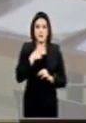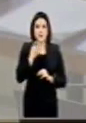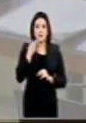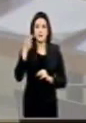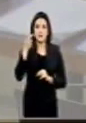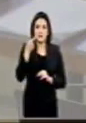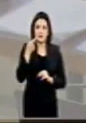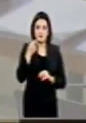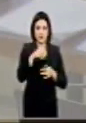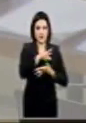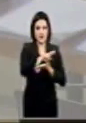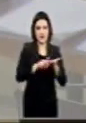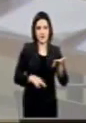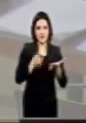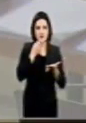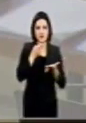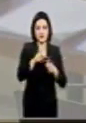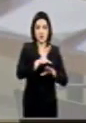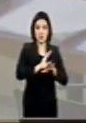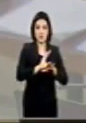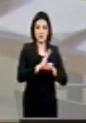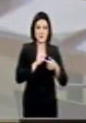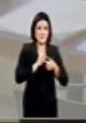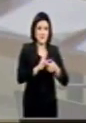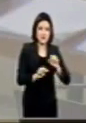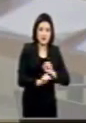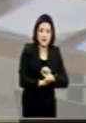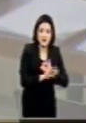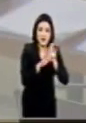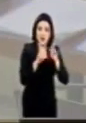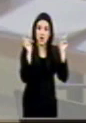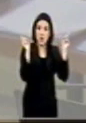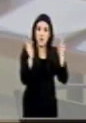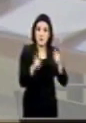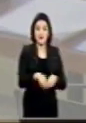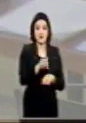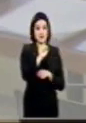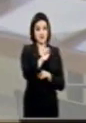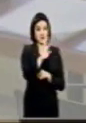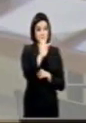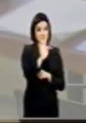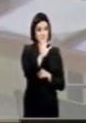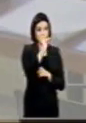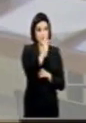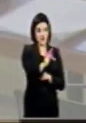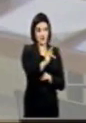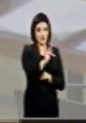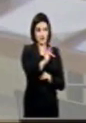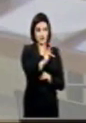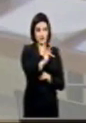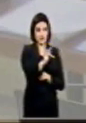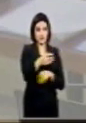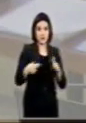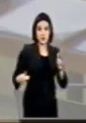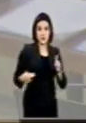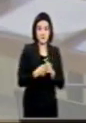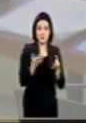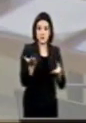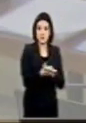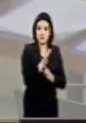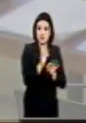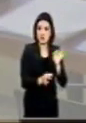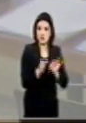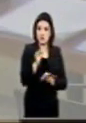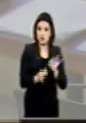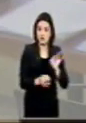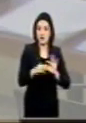reclamante que a Constituição explicita que compete ao Supremo processar e julgar mandado de segurança